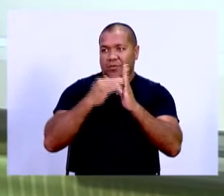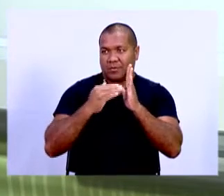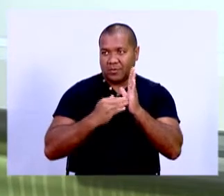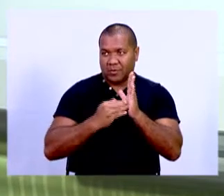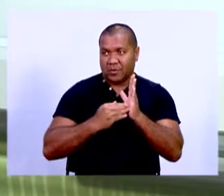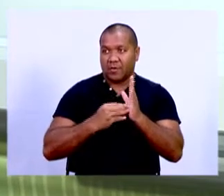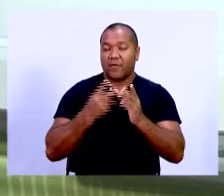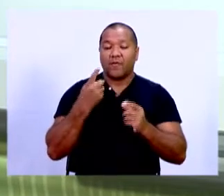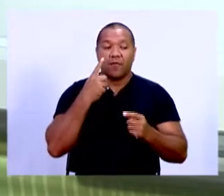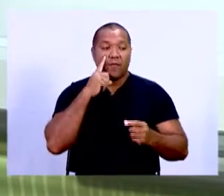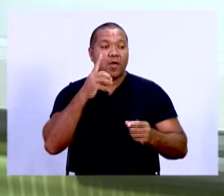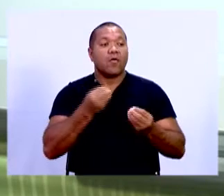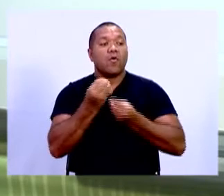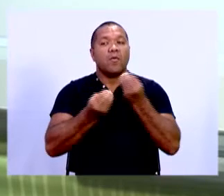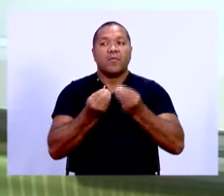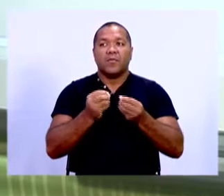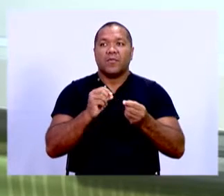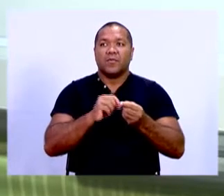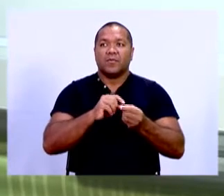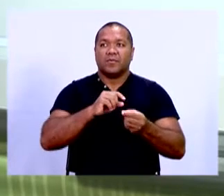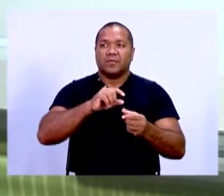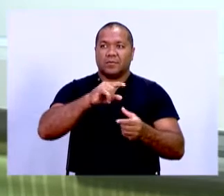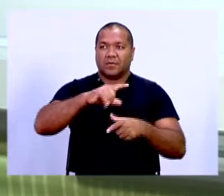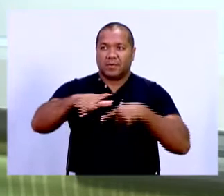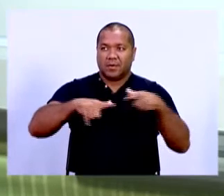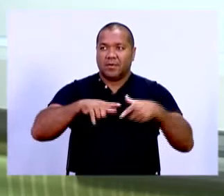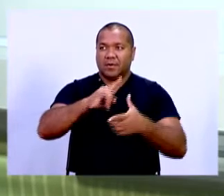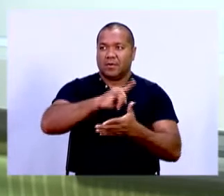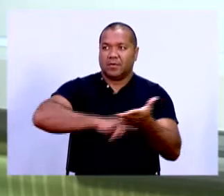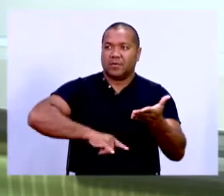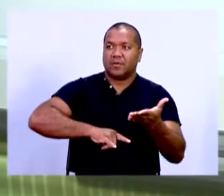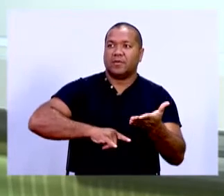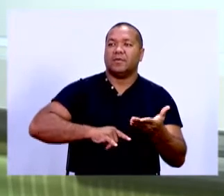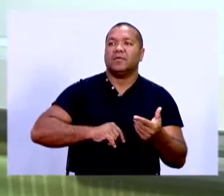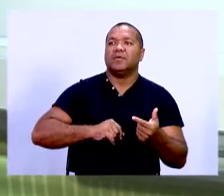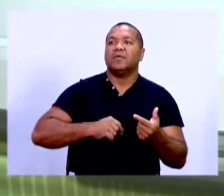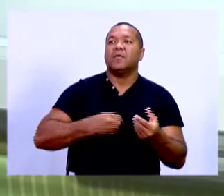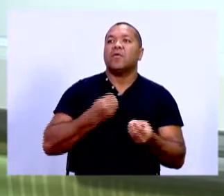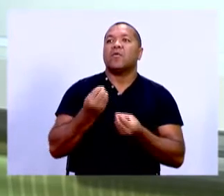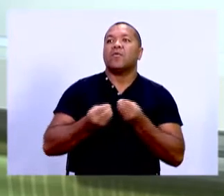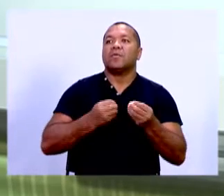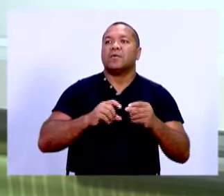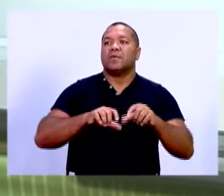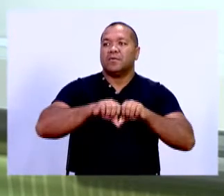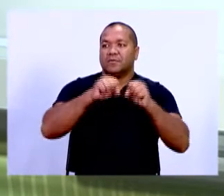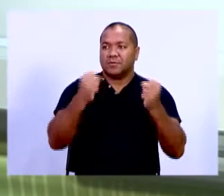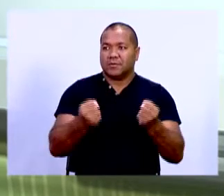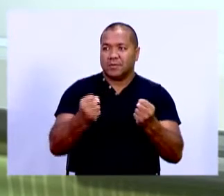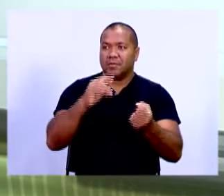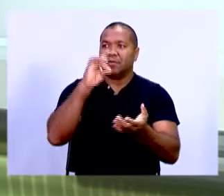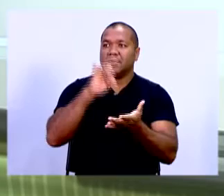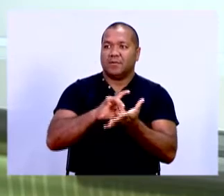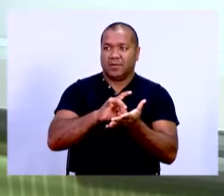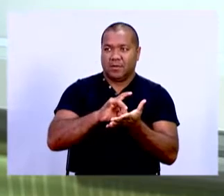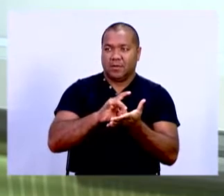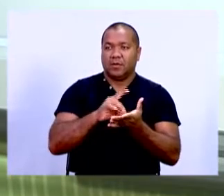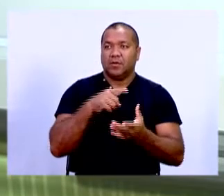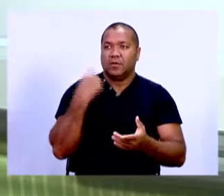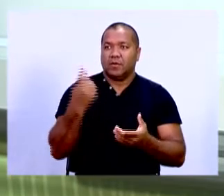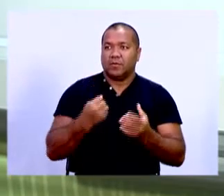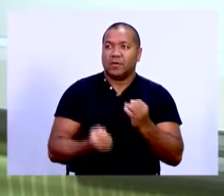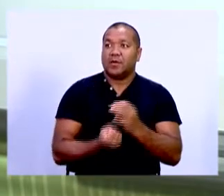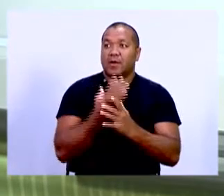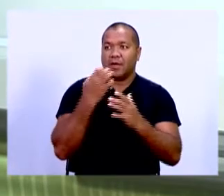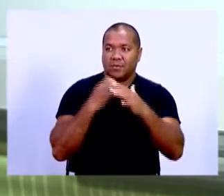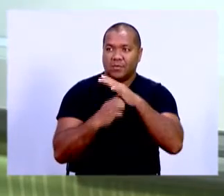a documentação, como eu vou aplicar num sistema de verdade. Então, nós vamos criar aqui uma